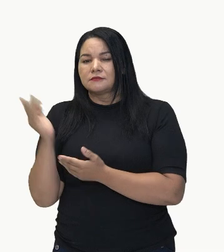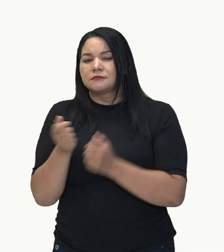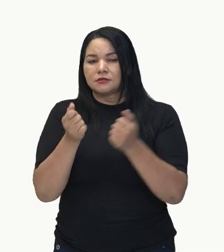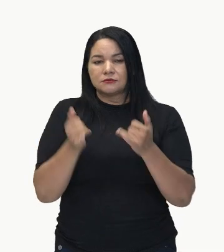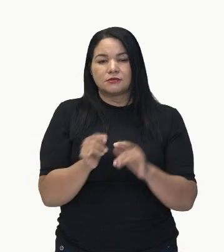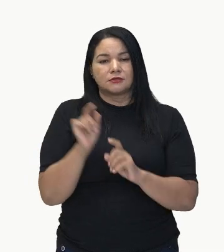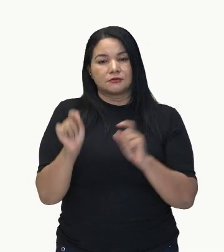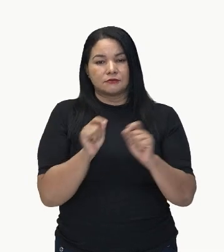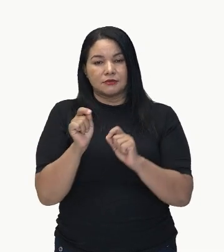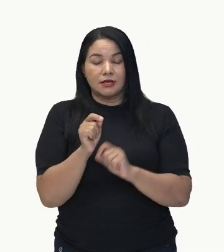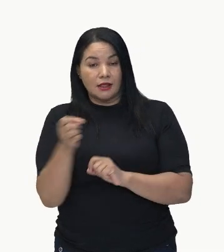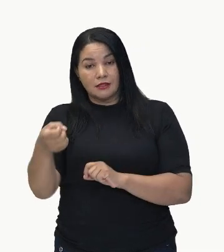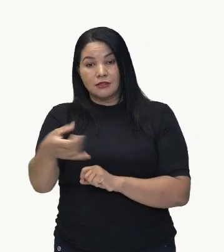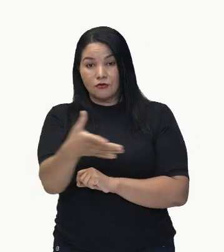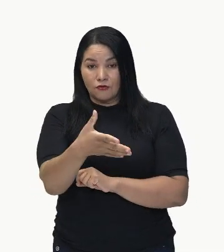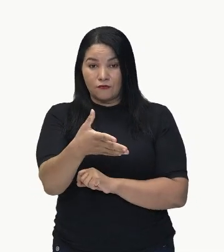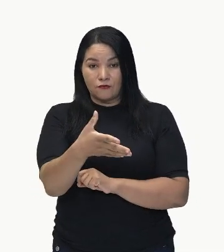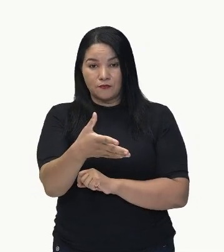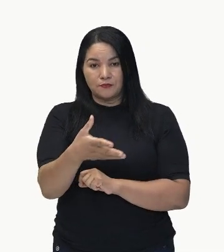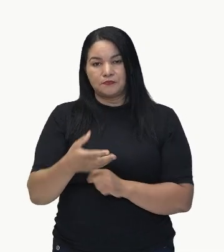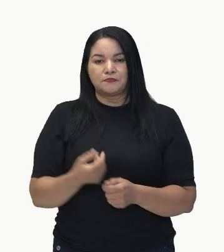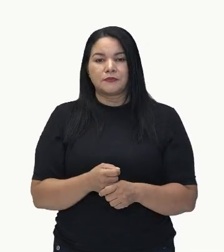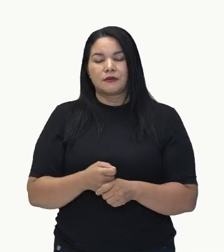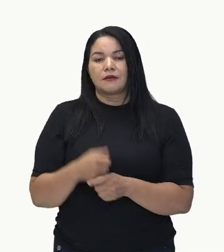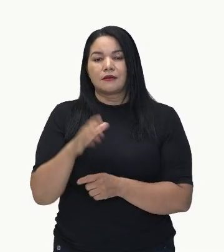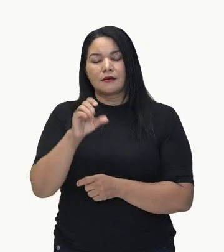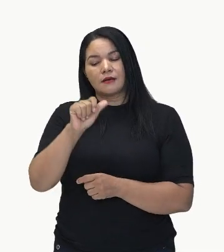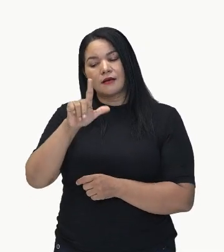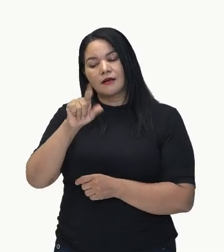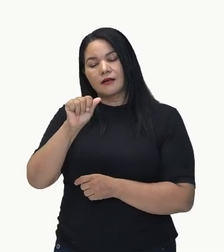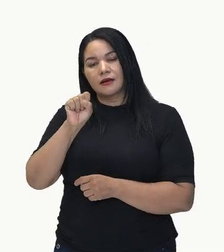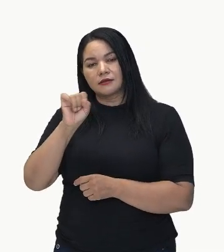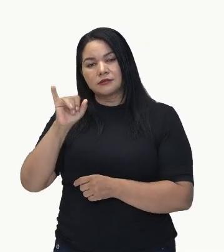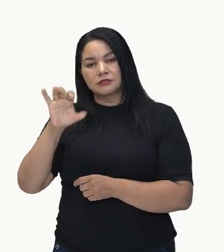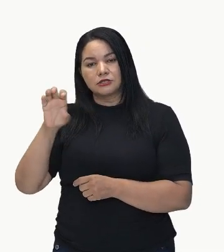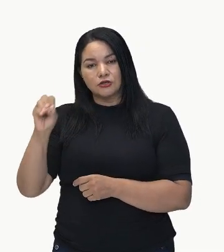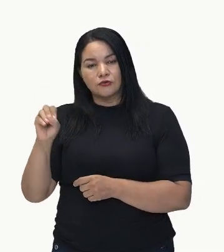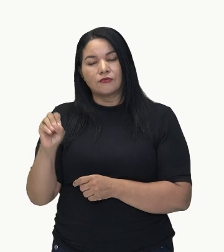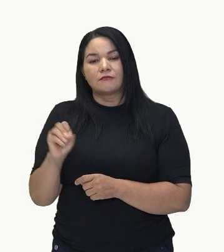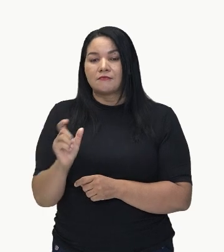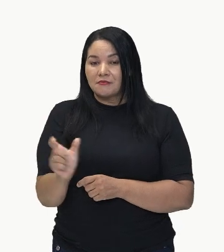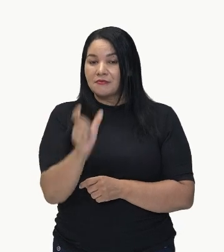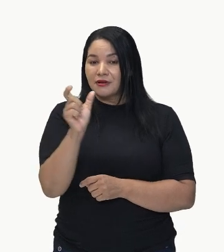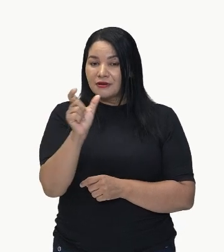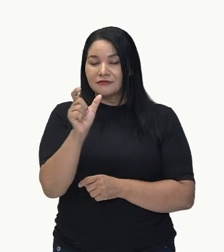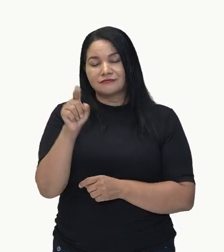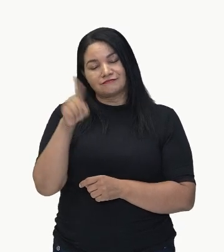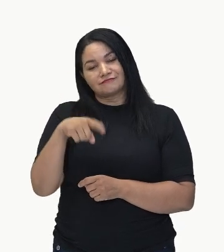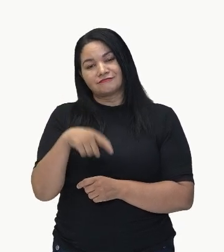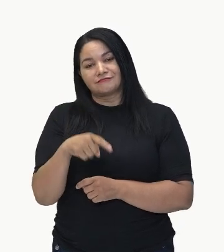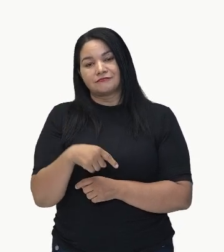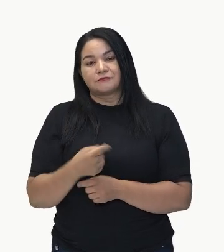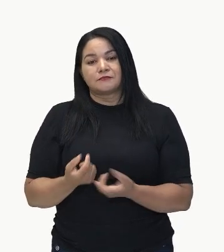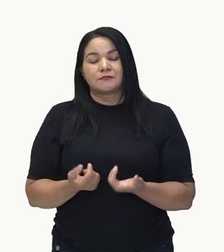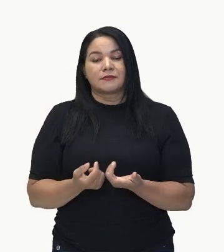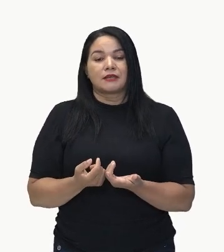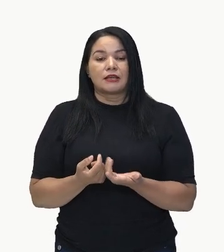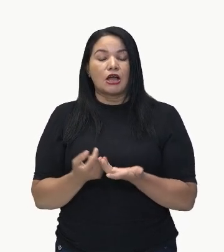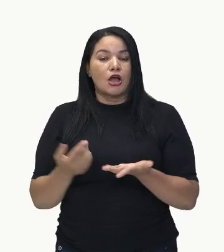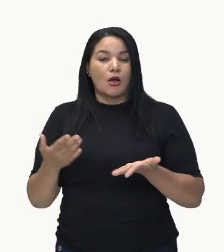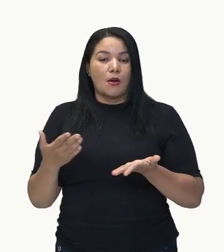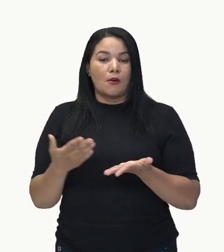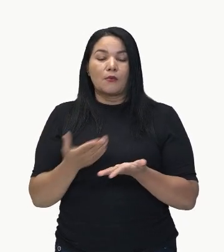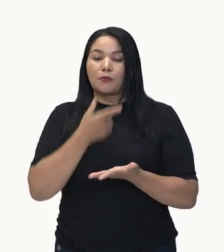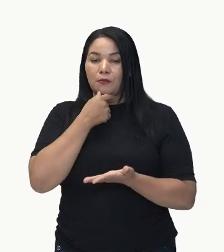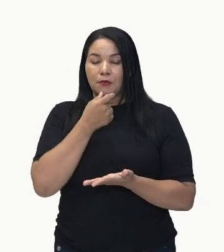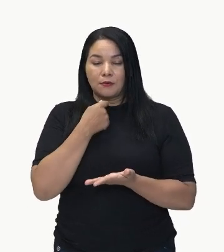significa novo. E clássico, a palavra já diz tudo, né? Ele é clássico. Então, é alguém que nesse